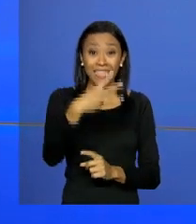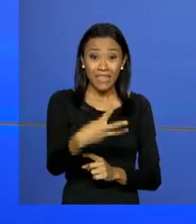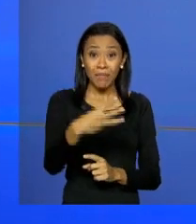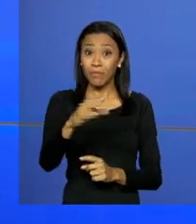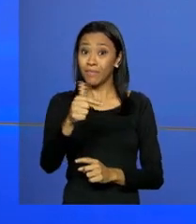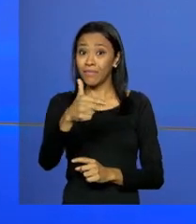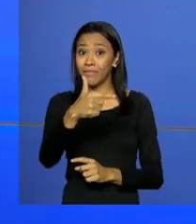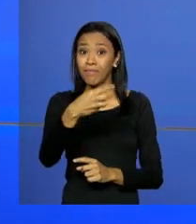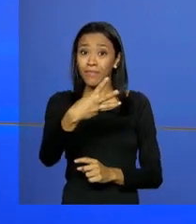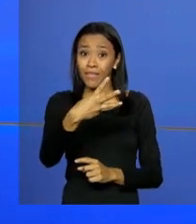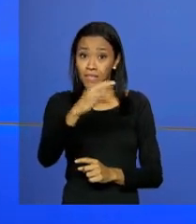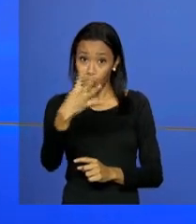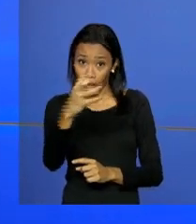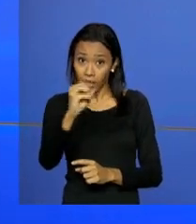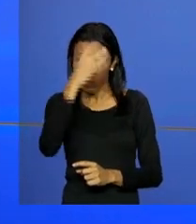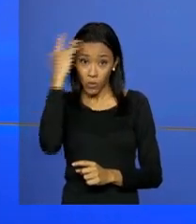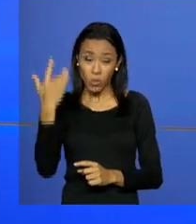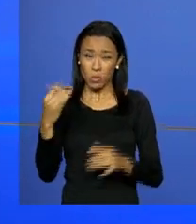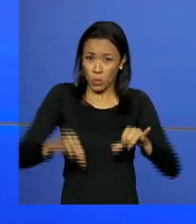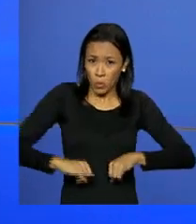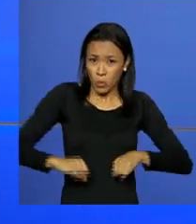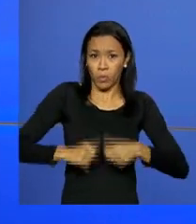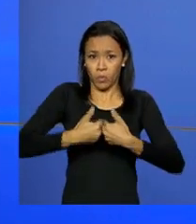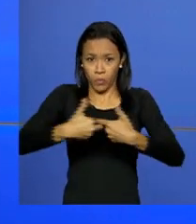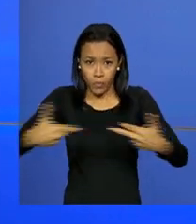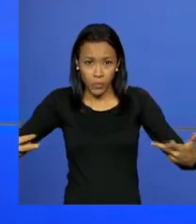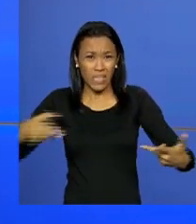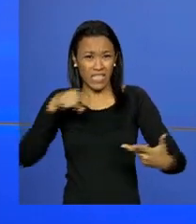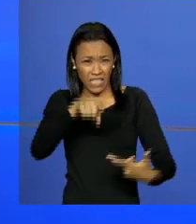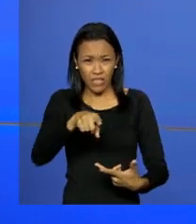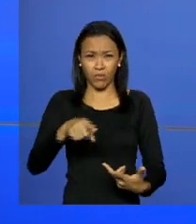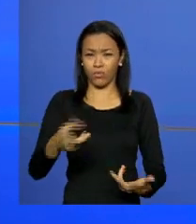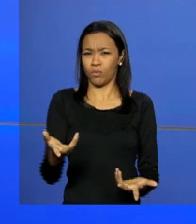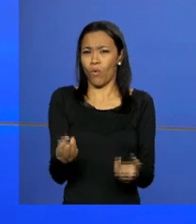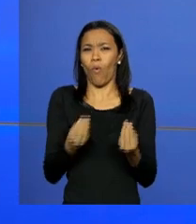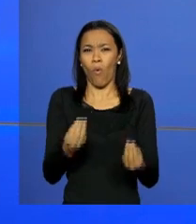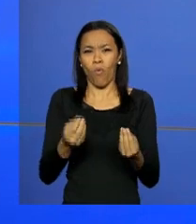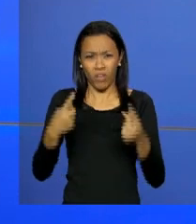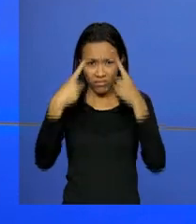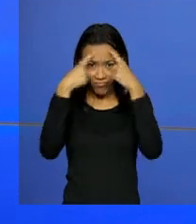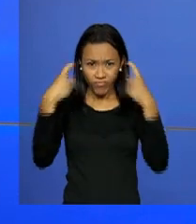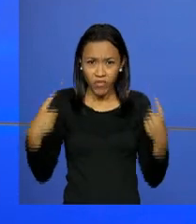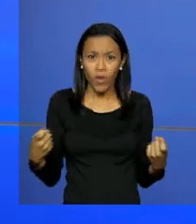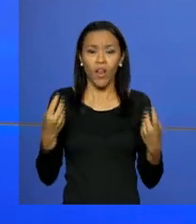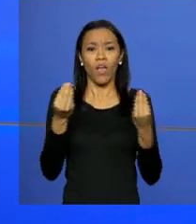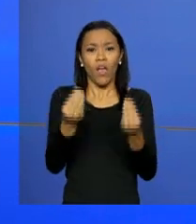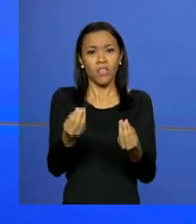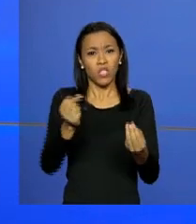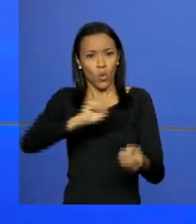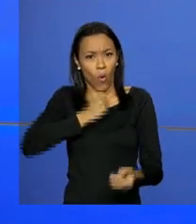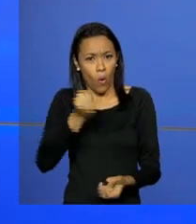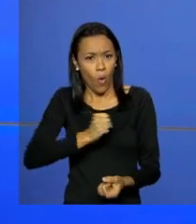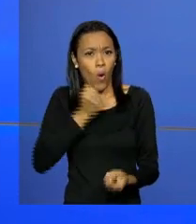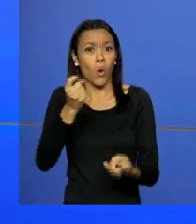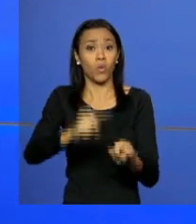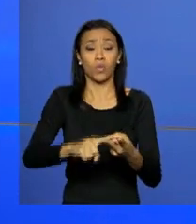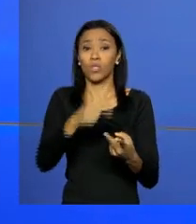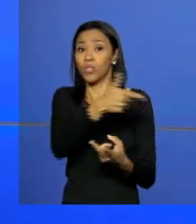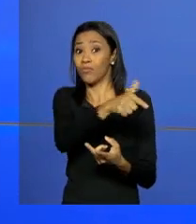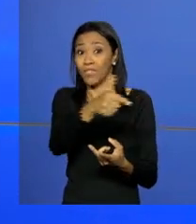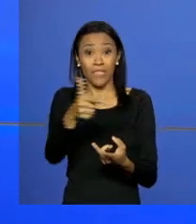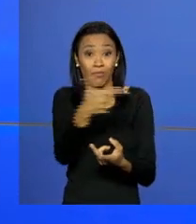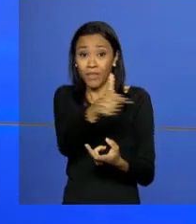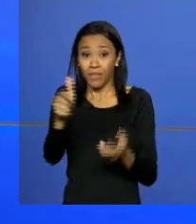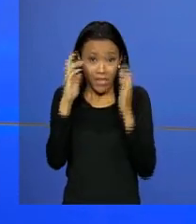feridas o governo brasileiro afirma que além de covarde a ação foi criminosa com caráter de ódio e intolerância